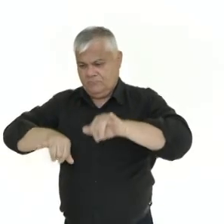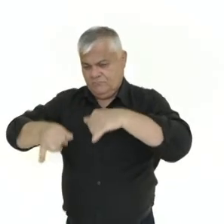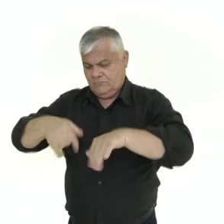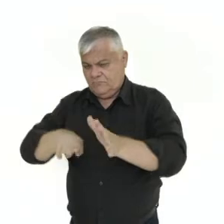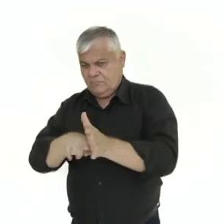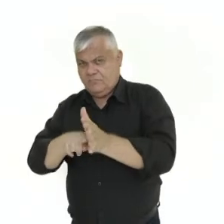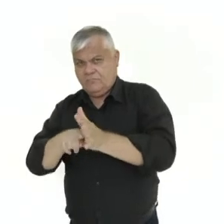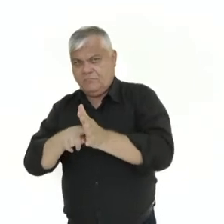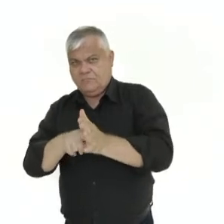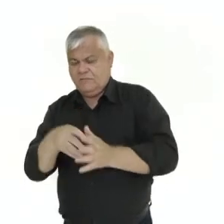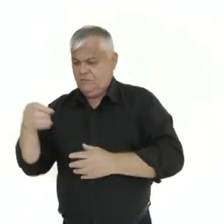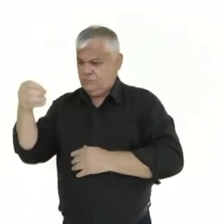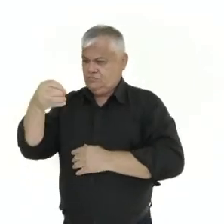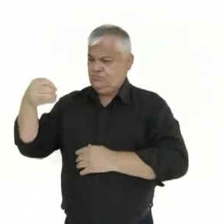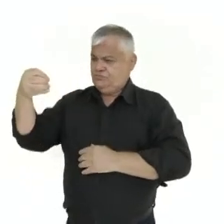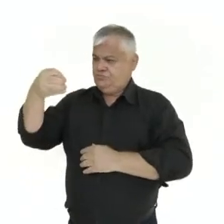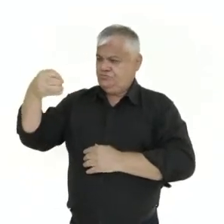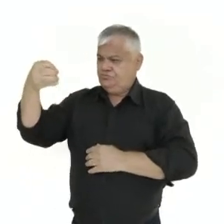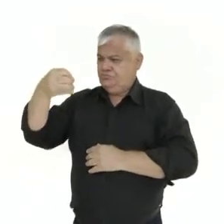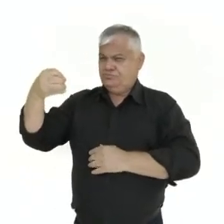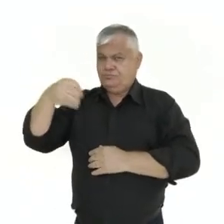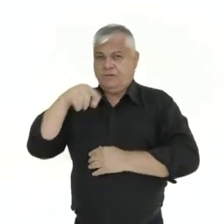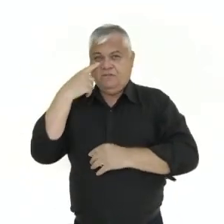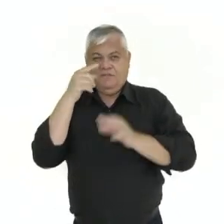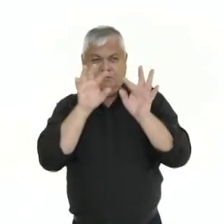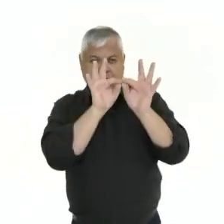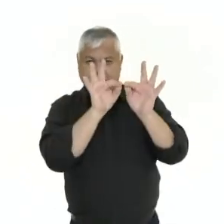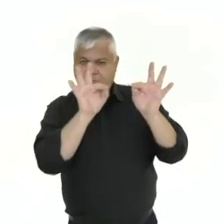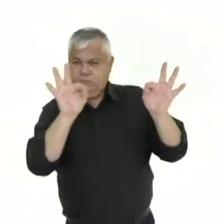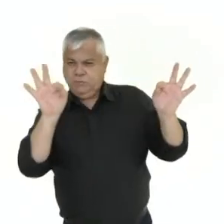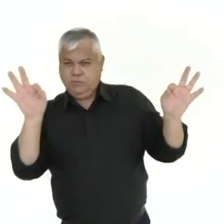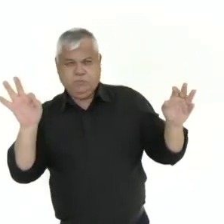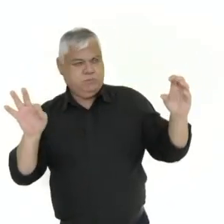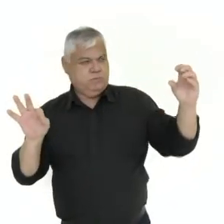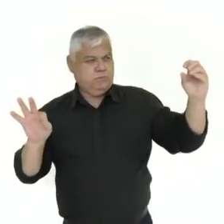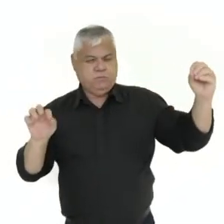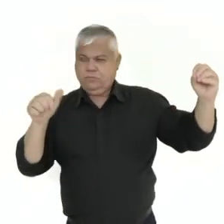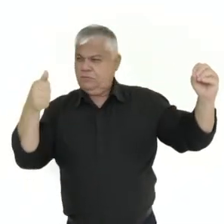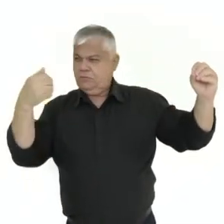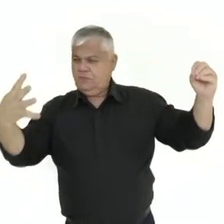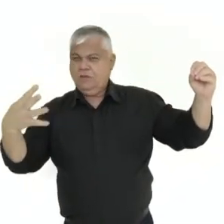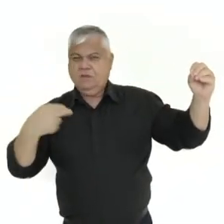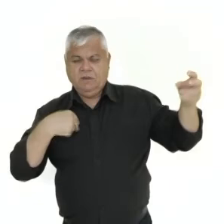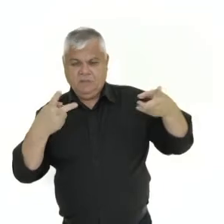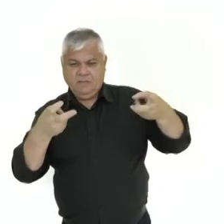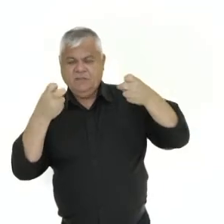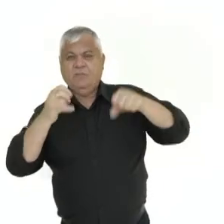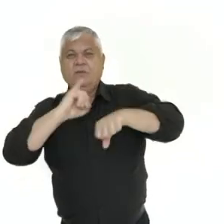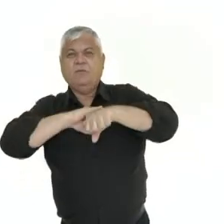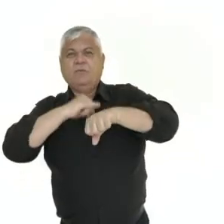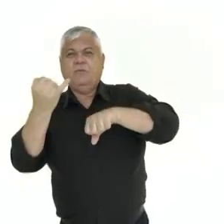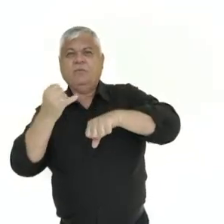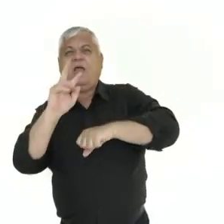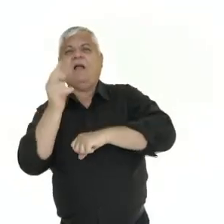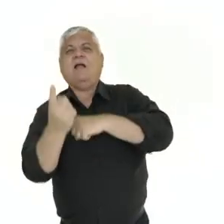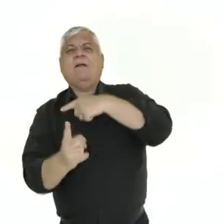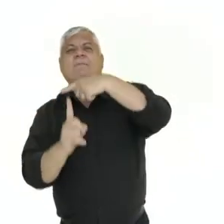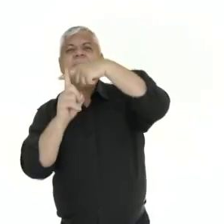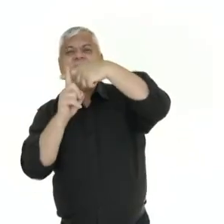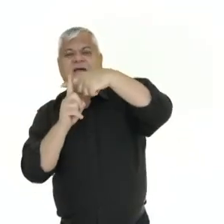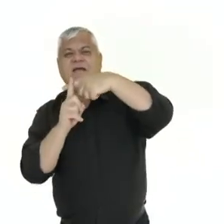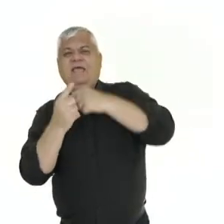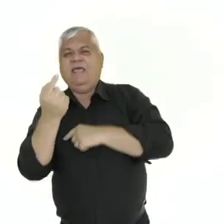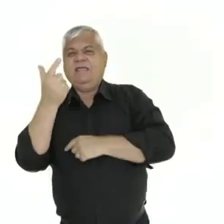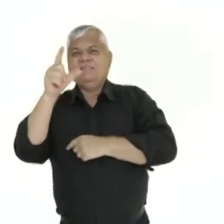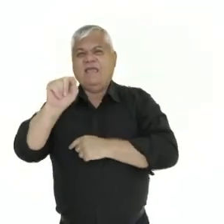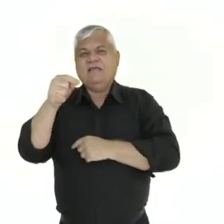exemplo da escala abaixo, verificou que a concentração de íons H+ era o valor entre 10